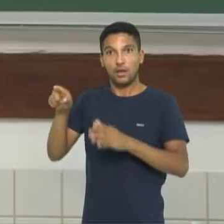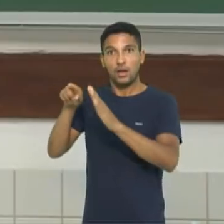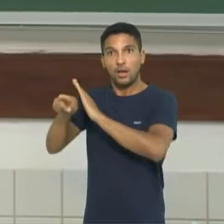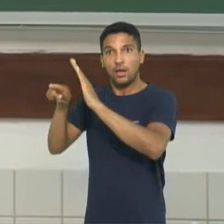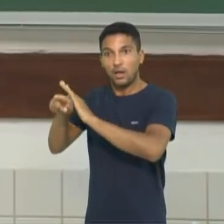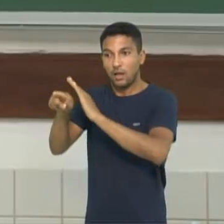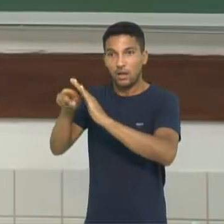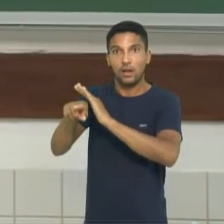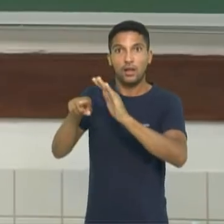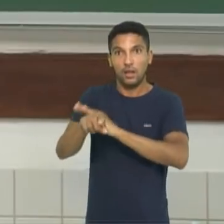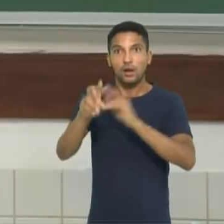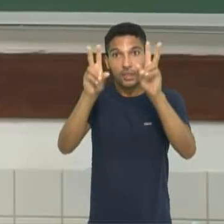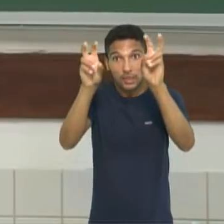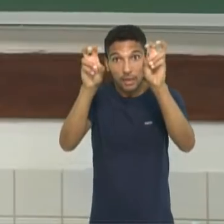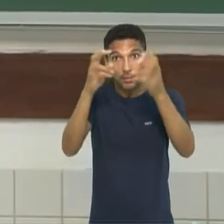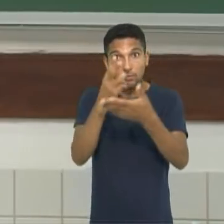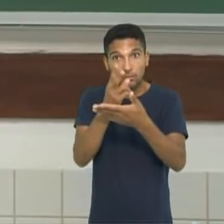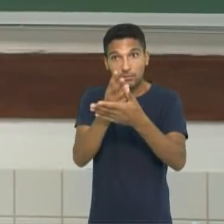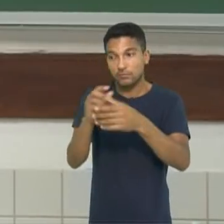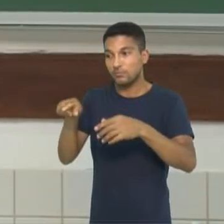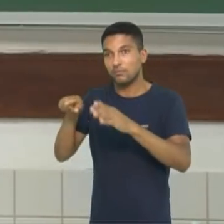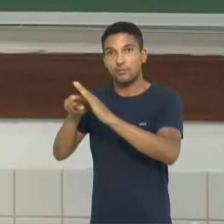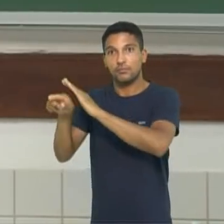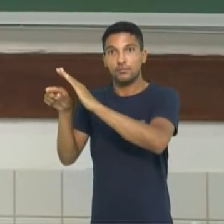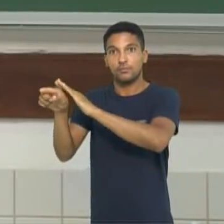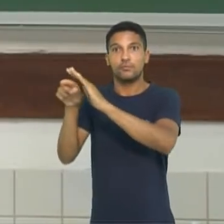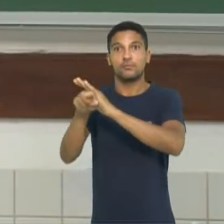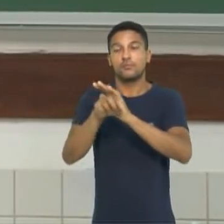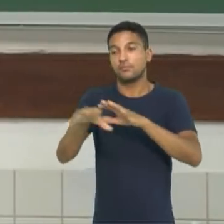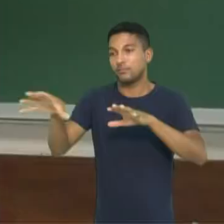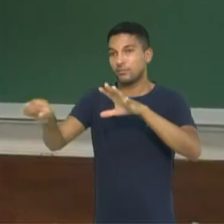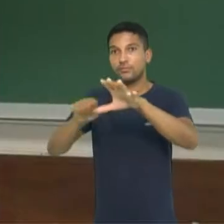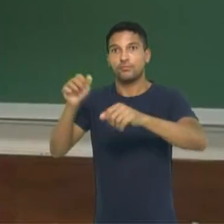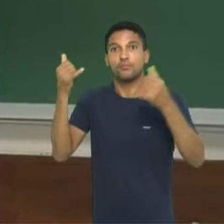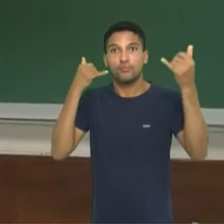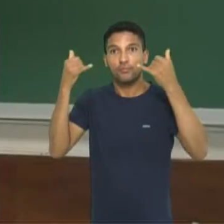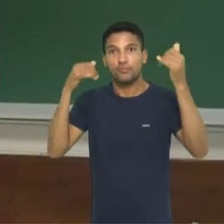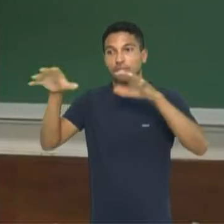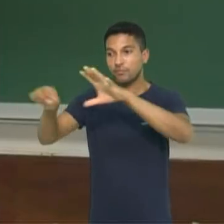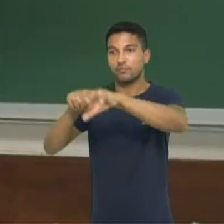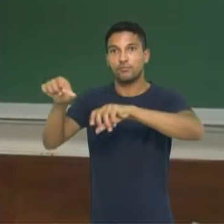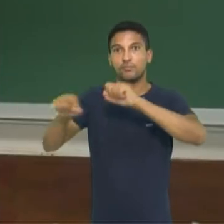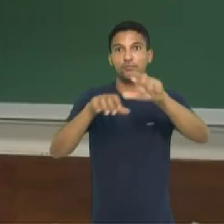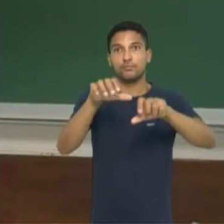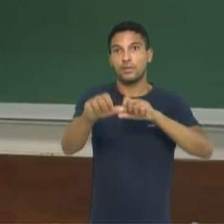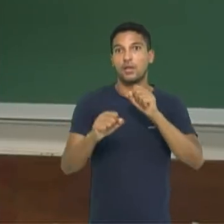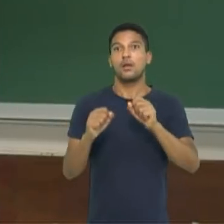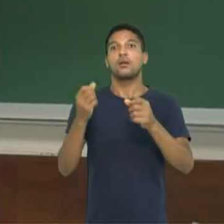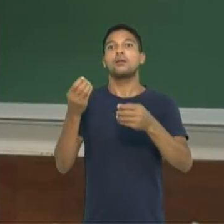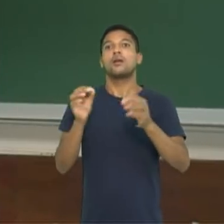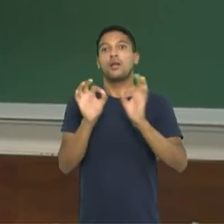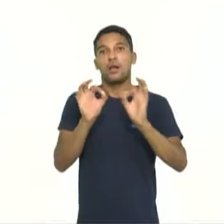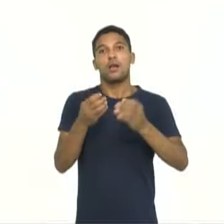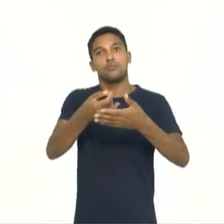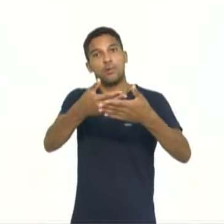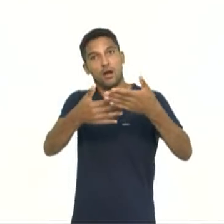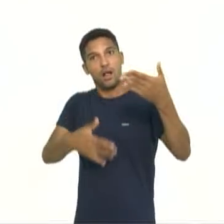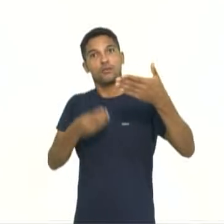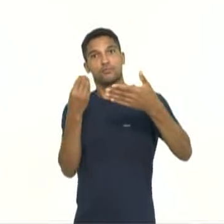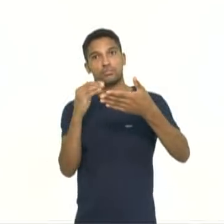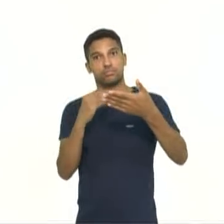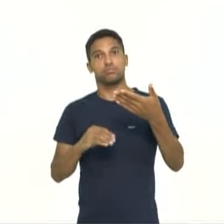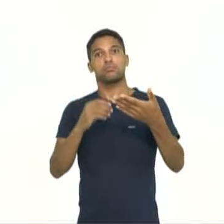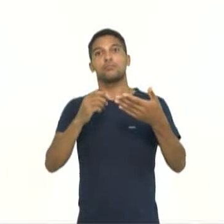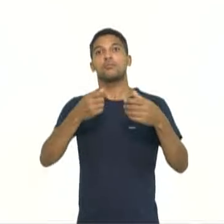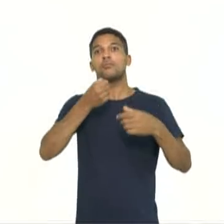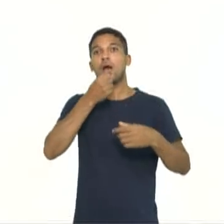tratado, certo? Então, vamos ler aqui nesse slide o conceito de polifonia. Observem ali, nas reportagens,